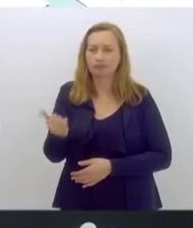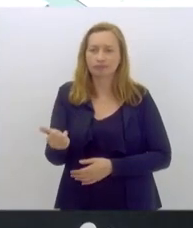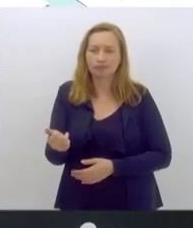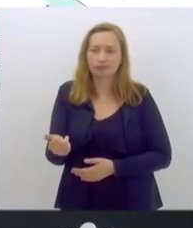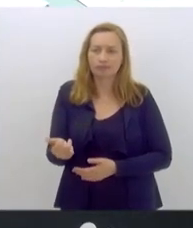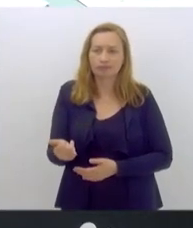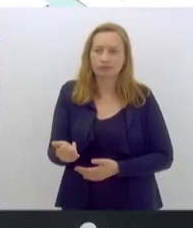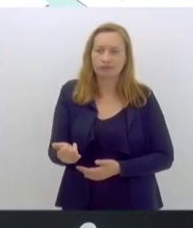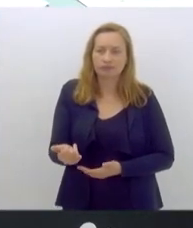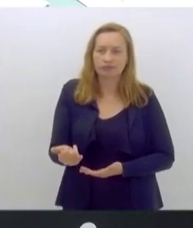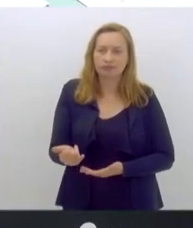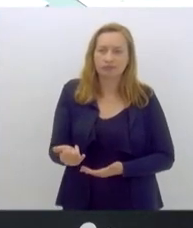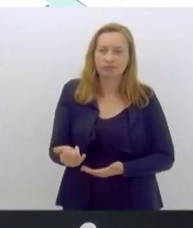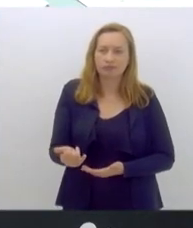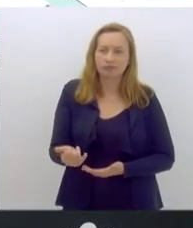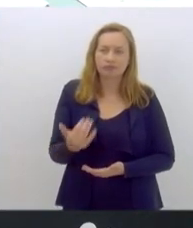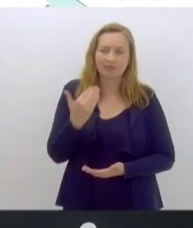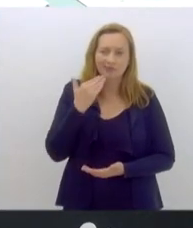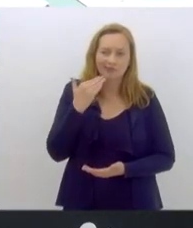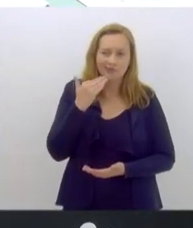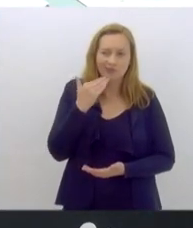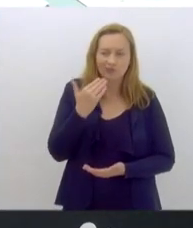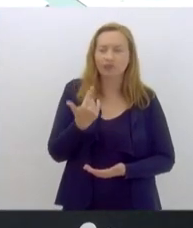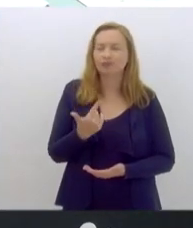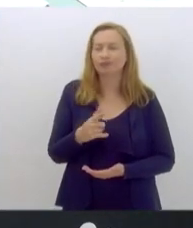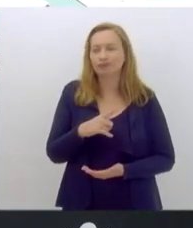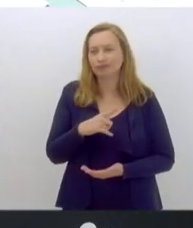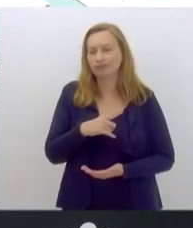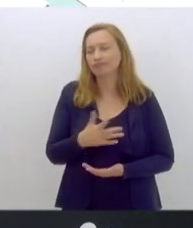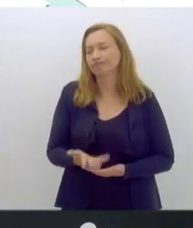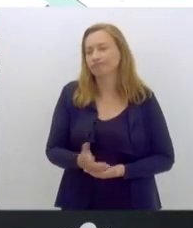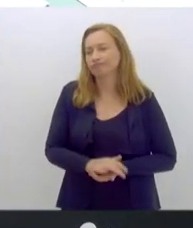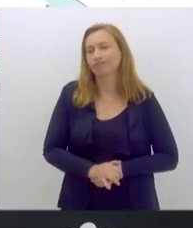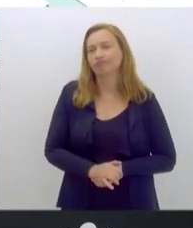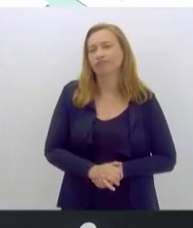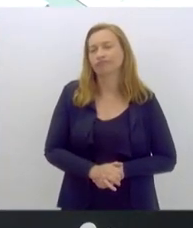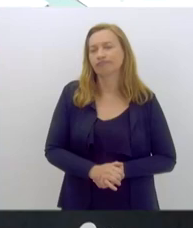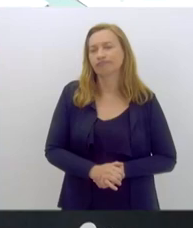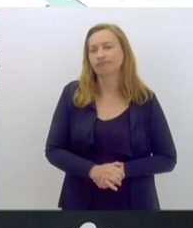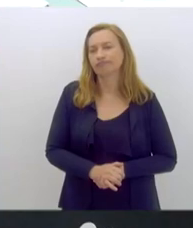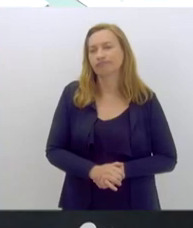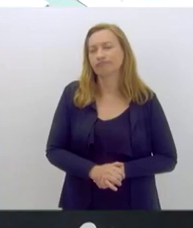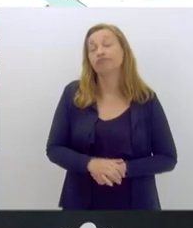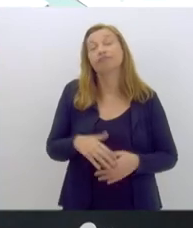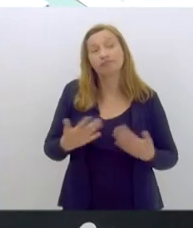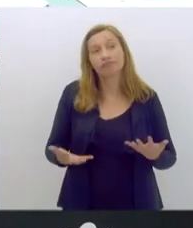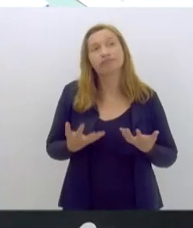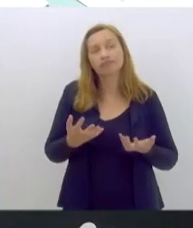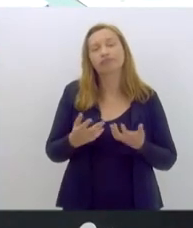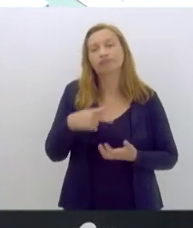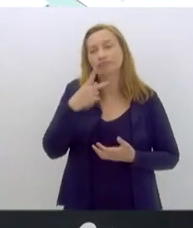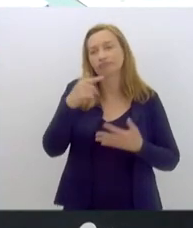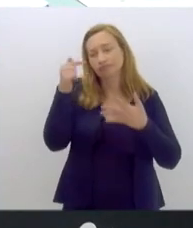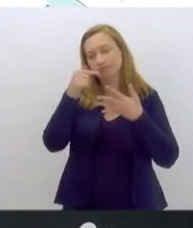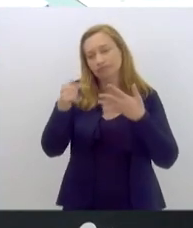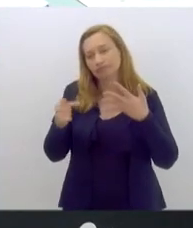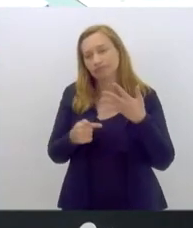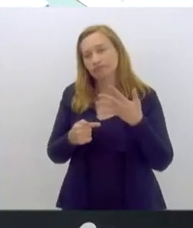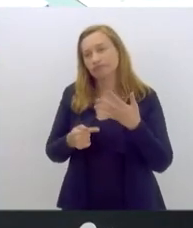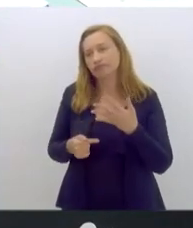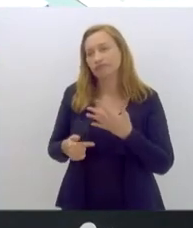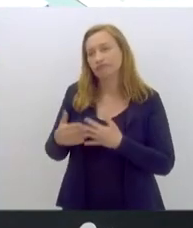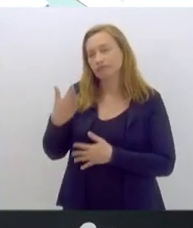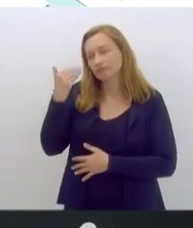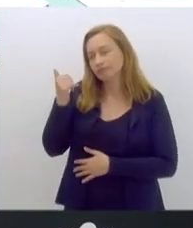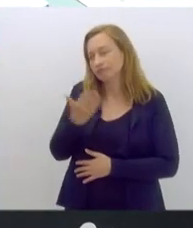arremedo é uma colcha de retalho Não tem absolutamente consequência nenhuma então queria levantar essas questões por vídeo